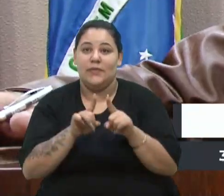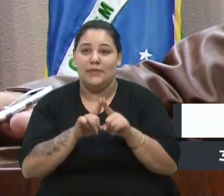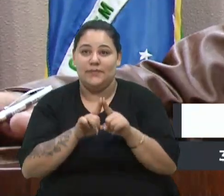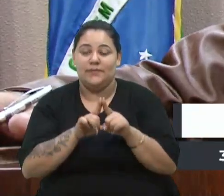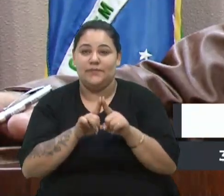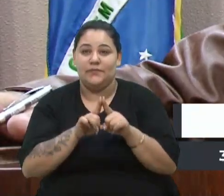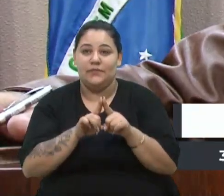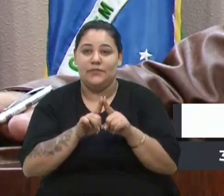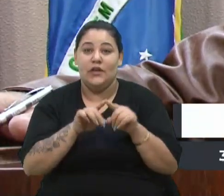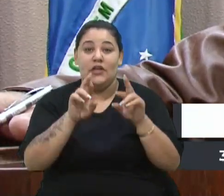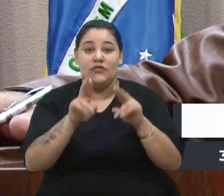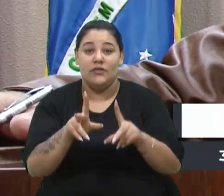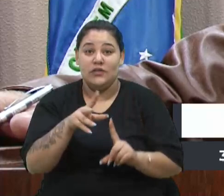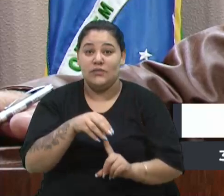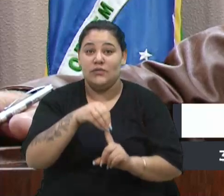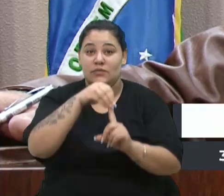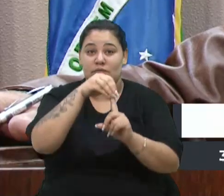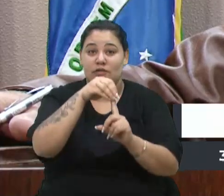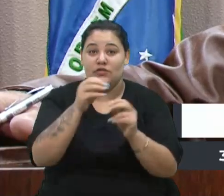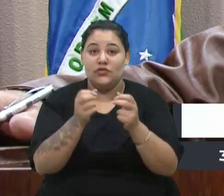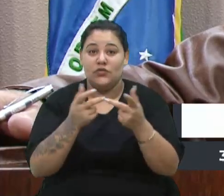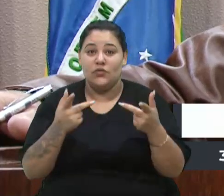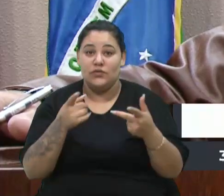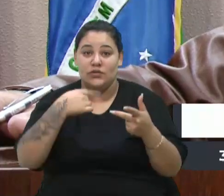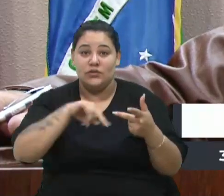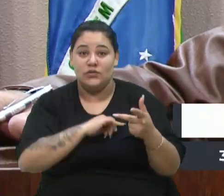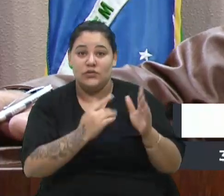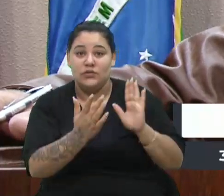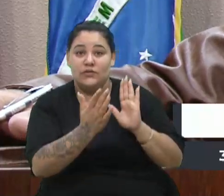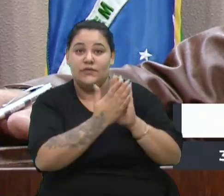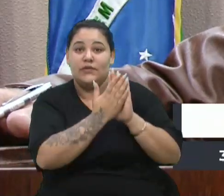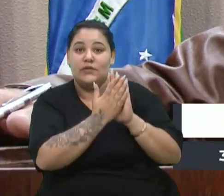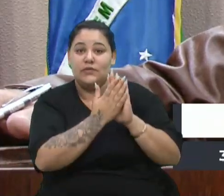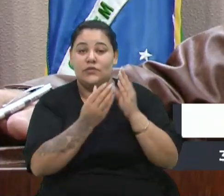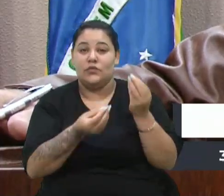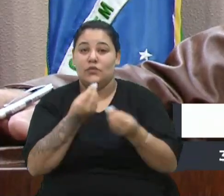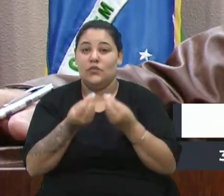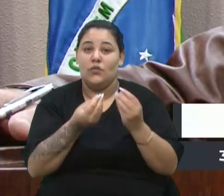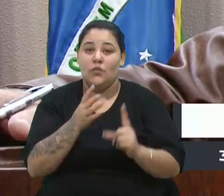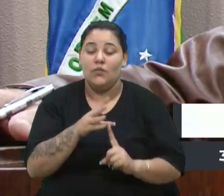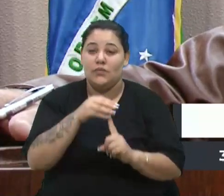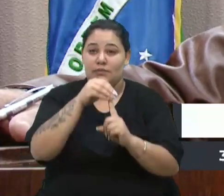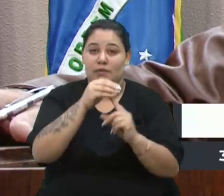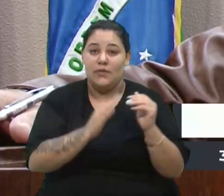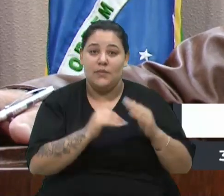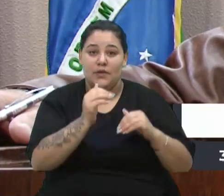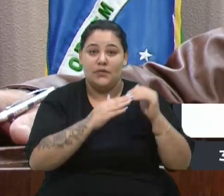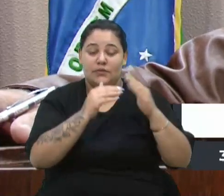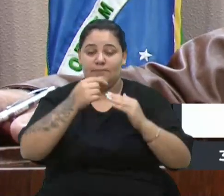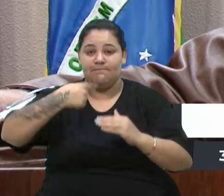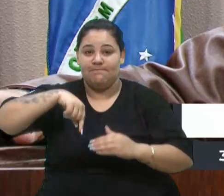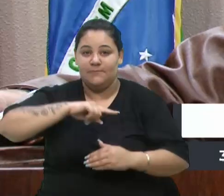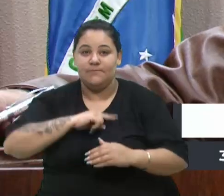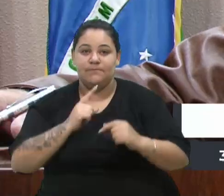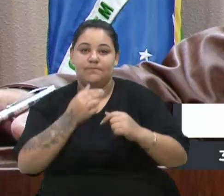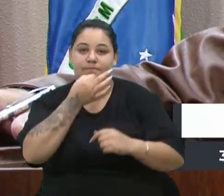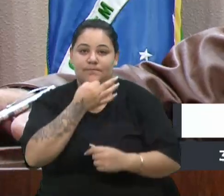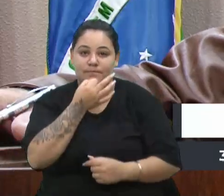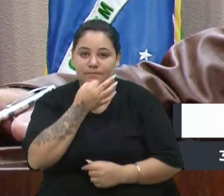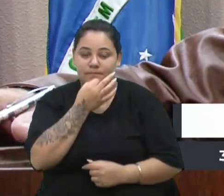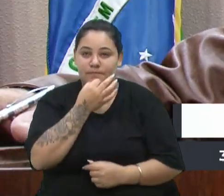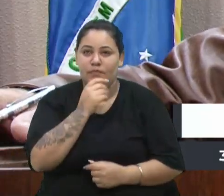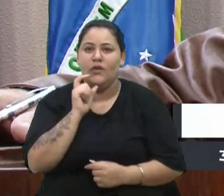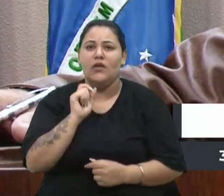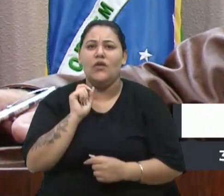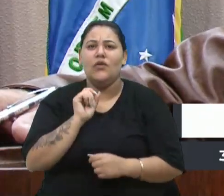Diferentes principalmente sobre que fatos que encaramos como fundamentais para a construção de nossa cidade. O que é ajudar